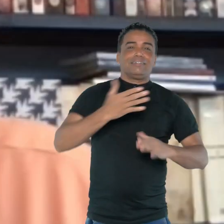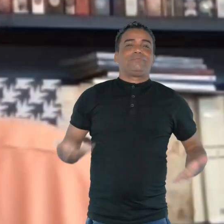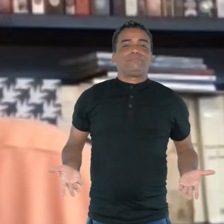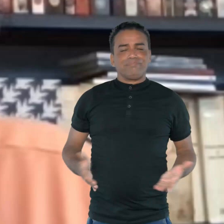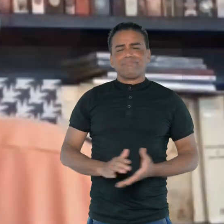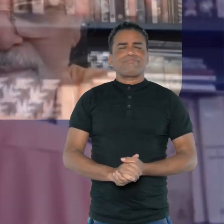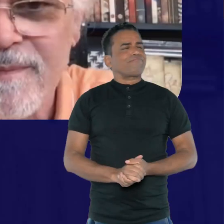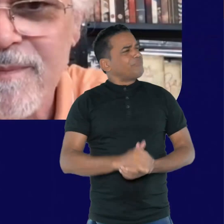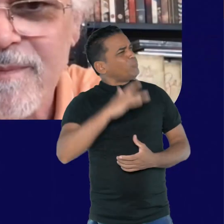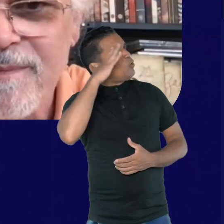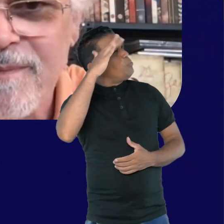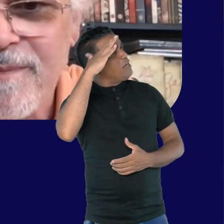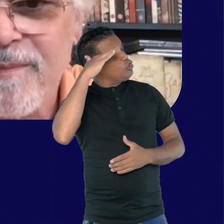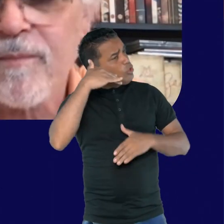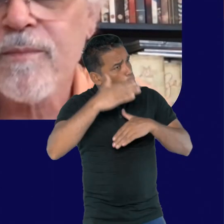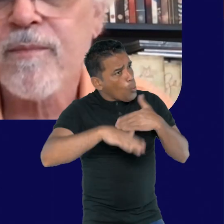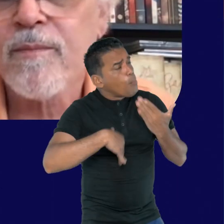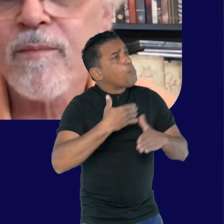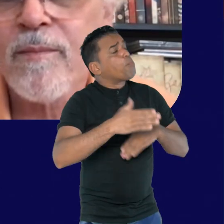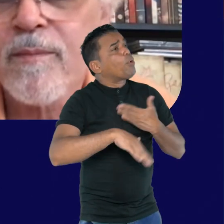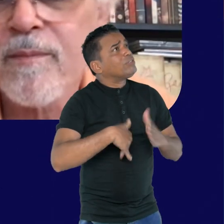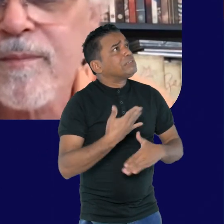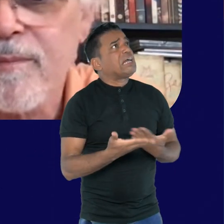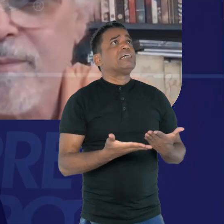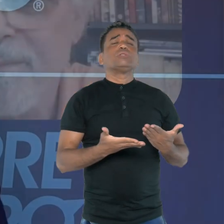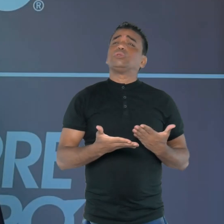Eu imagino que nesse processo